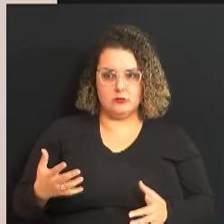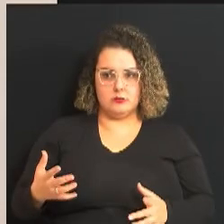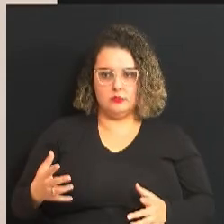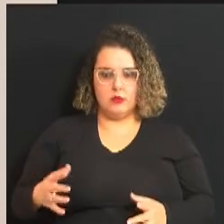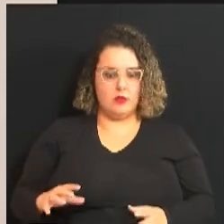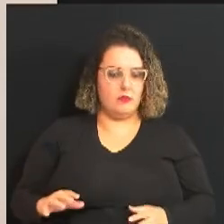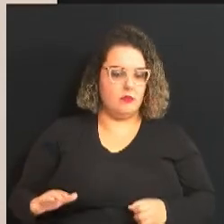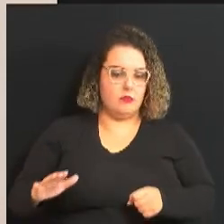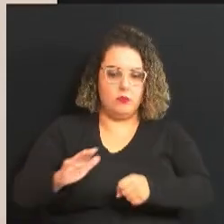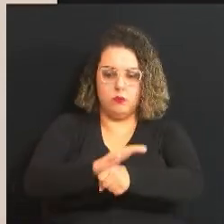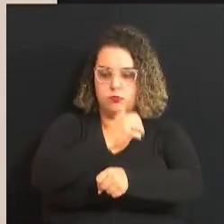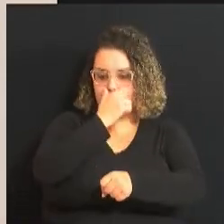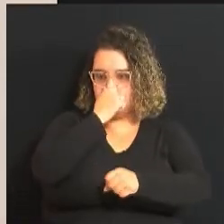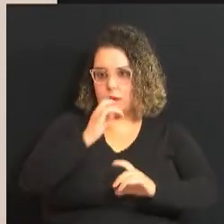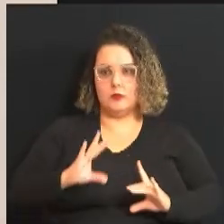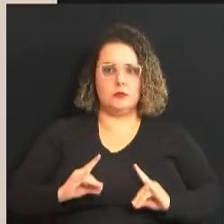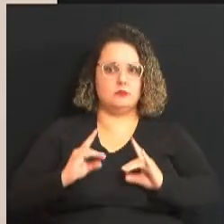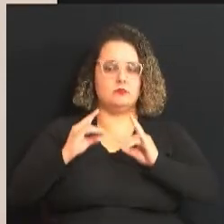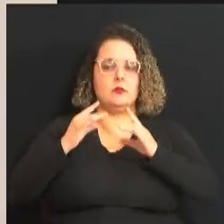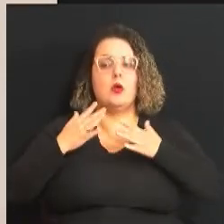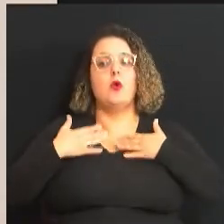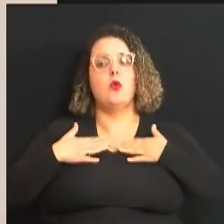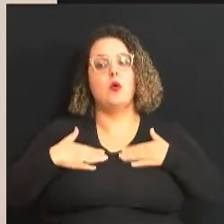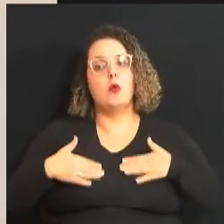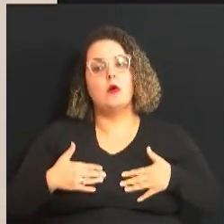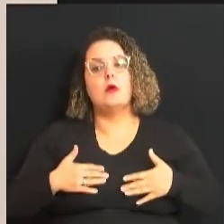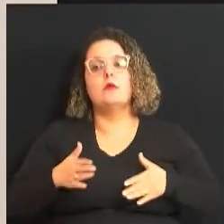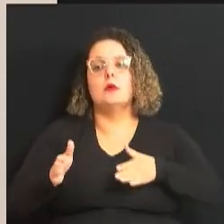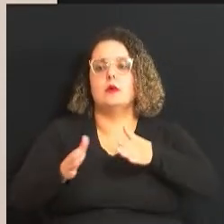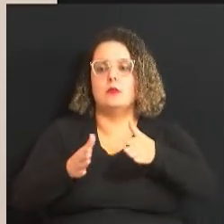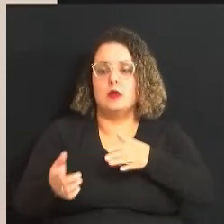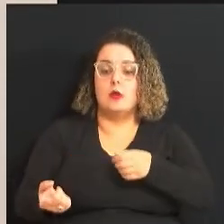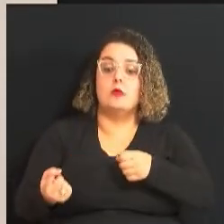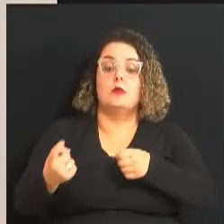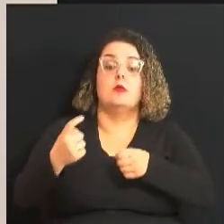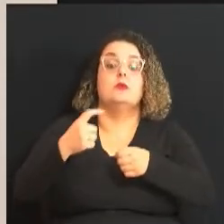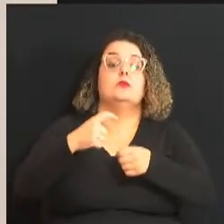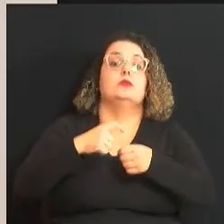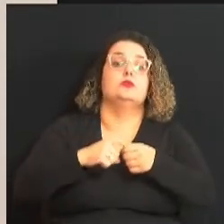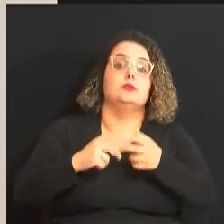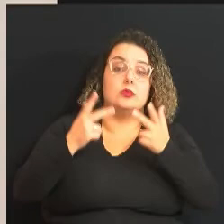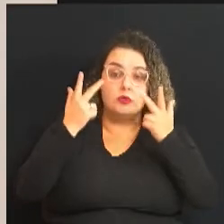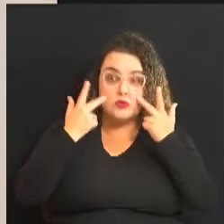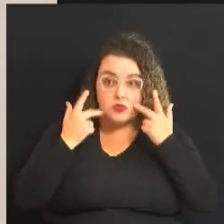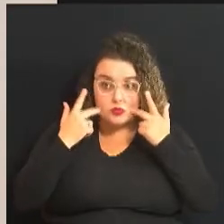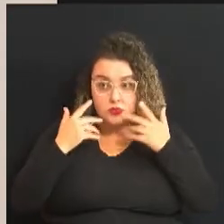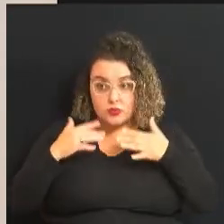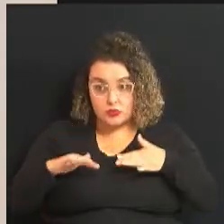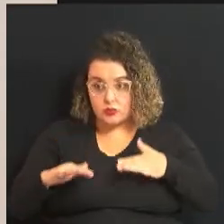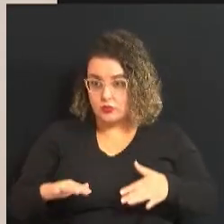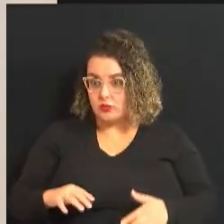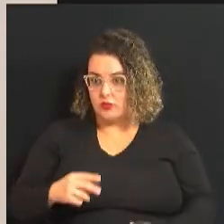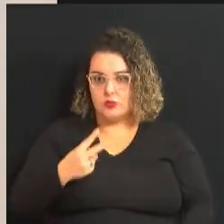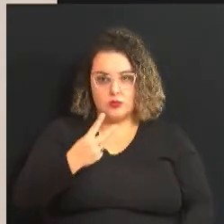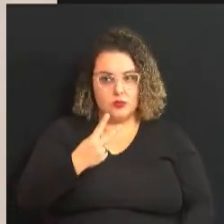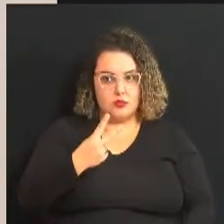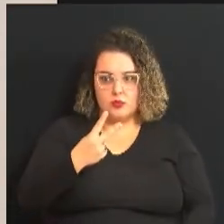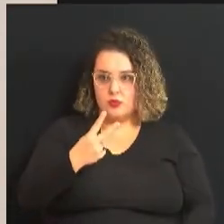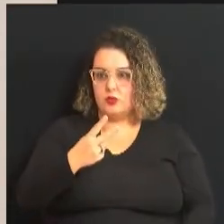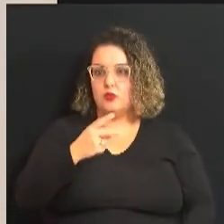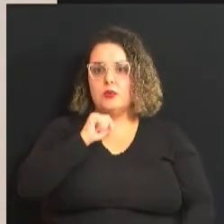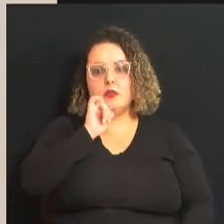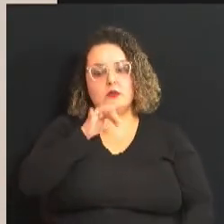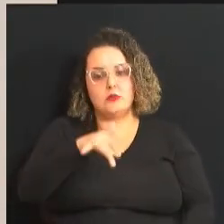ideal seria que o seu corpo deixasse um tempo para que ele voltasse a um fluxo normal, só daí uns 2 ciclos, para que todo